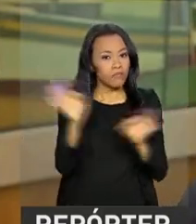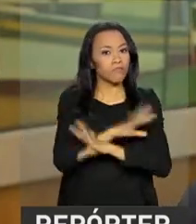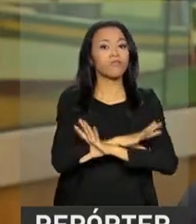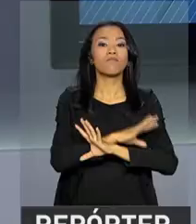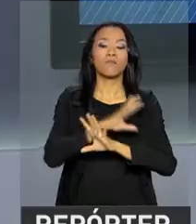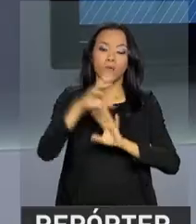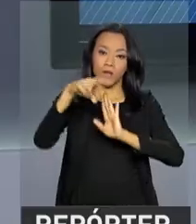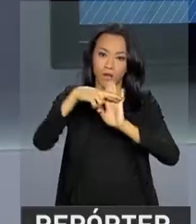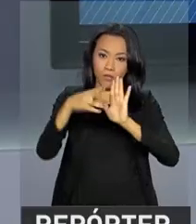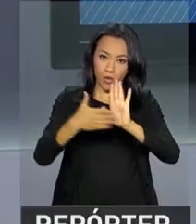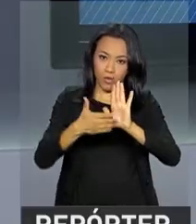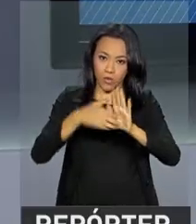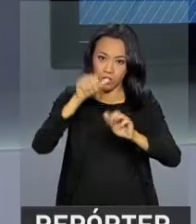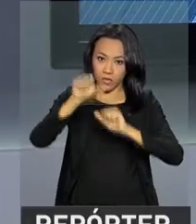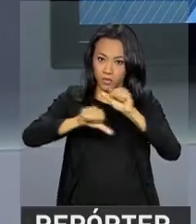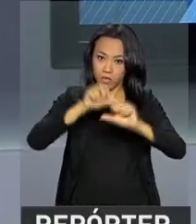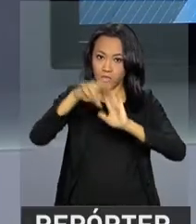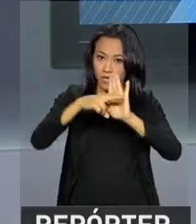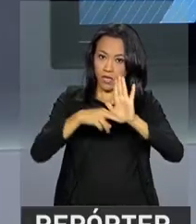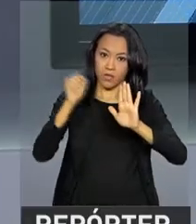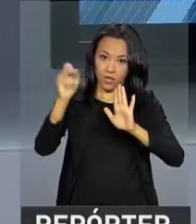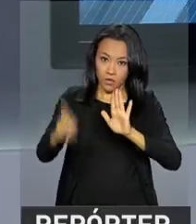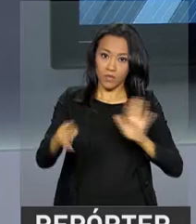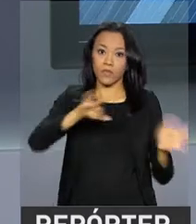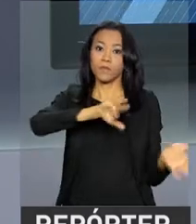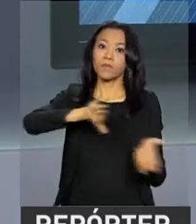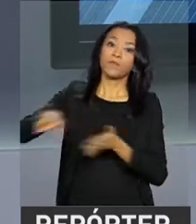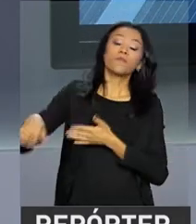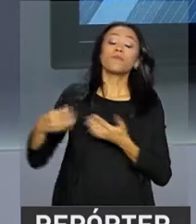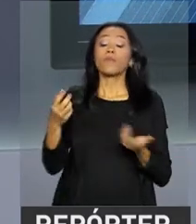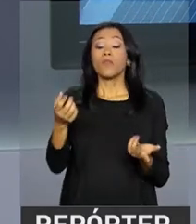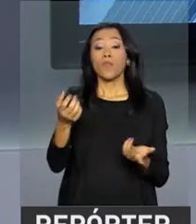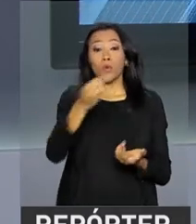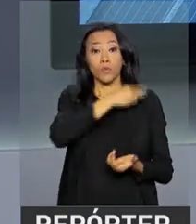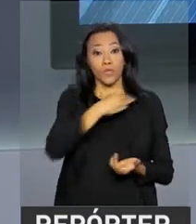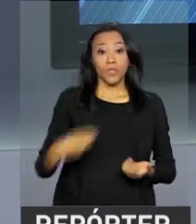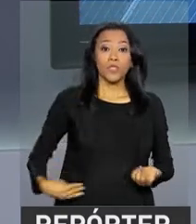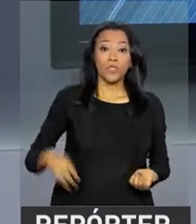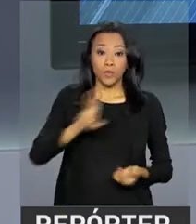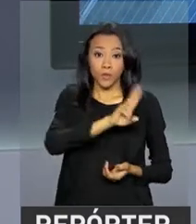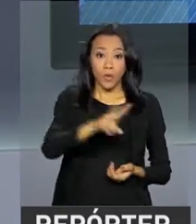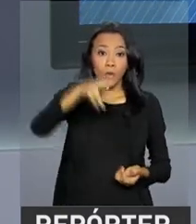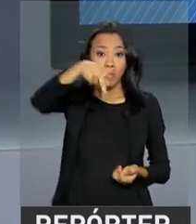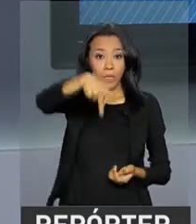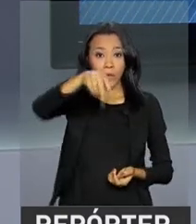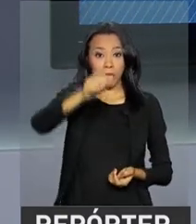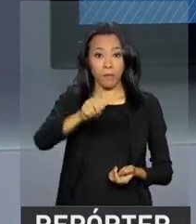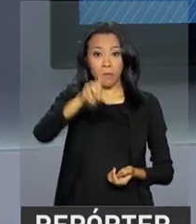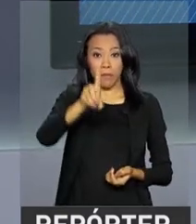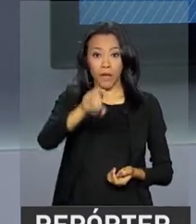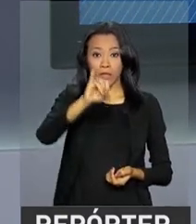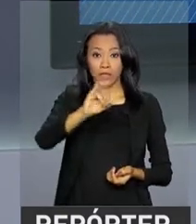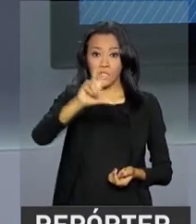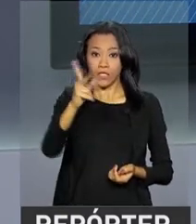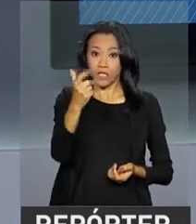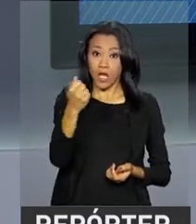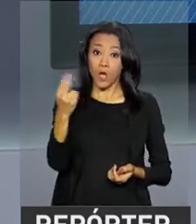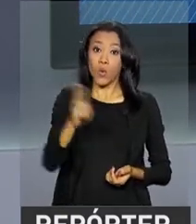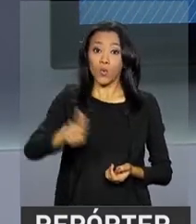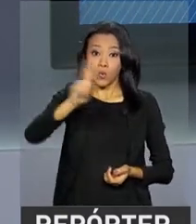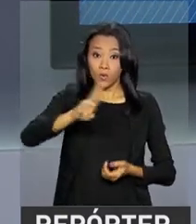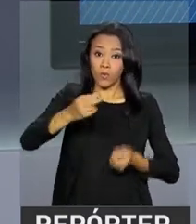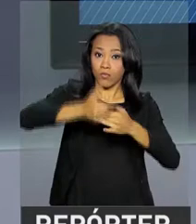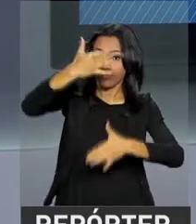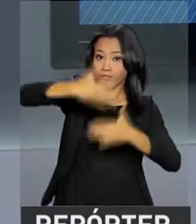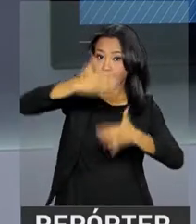previdência eo ministro chefe da casa civil eliseu padilha também usou as redes sociais para avisar que o governo